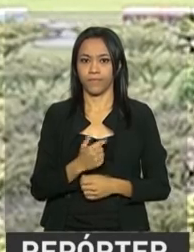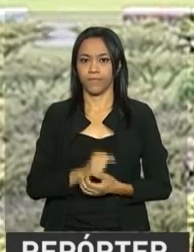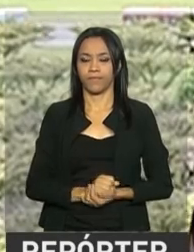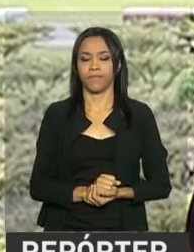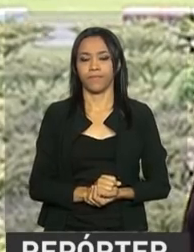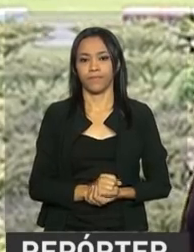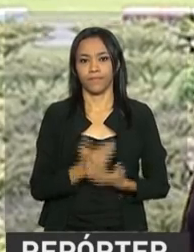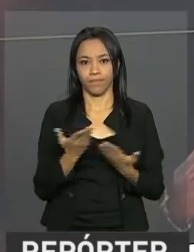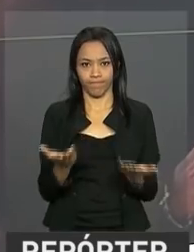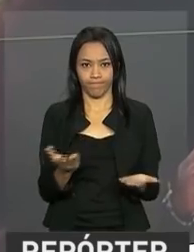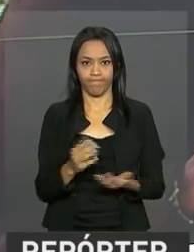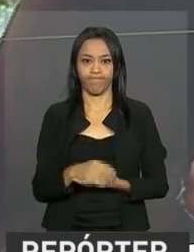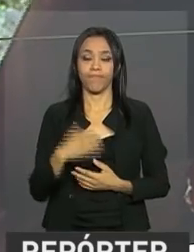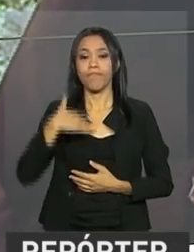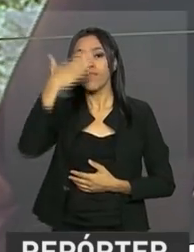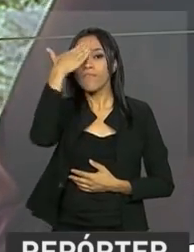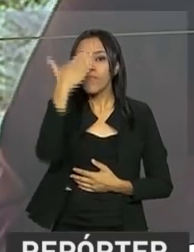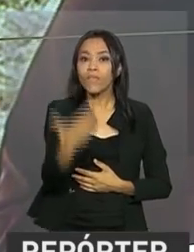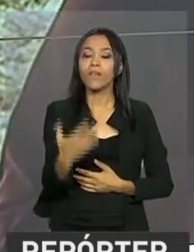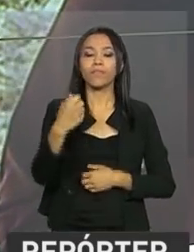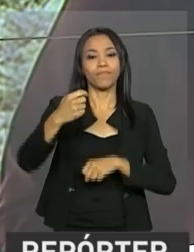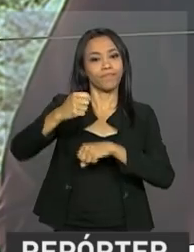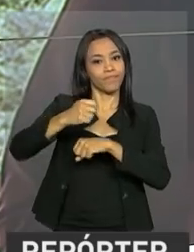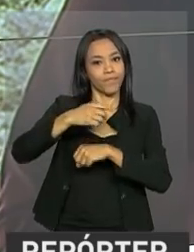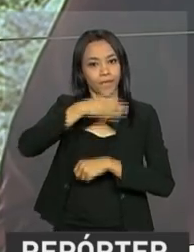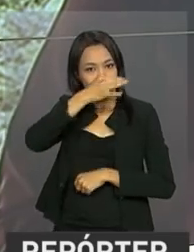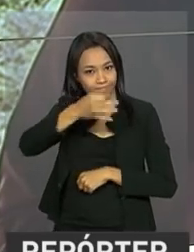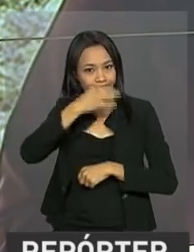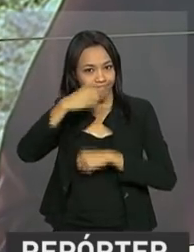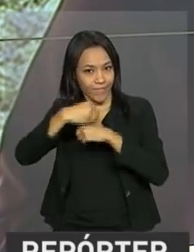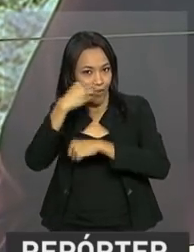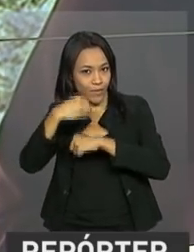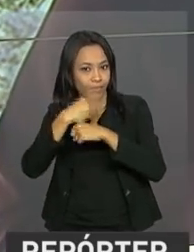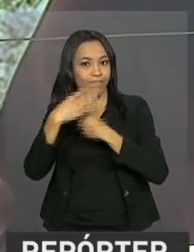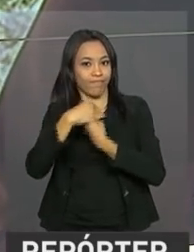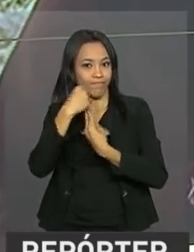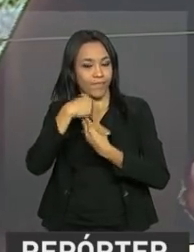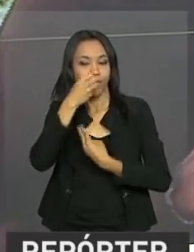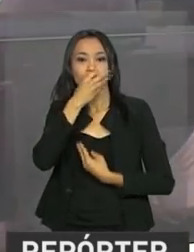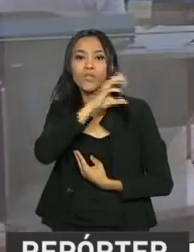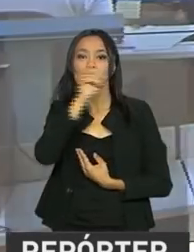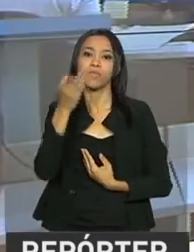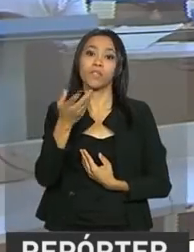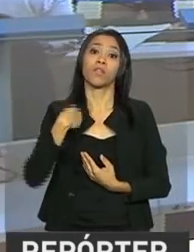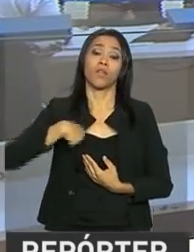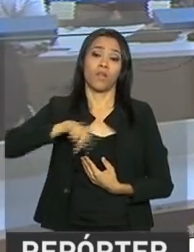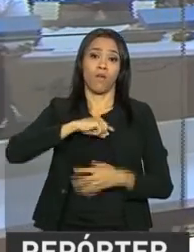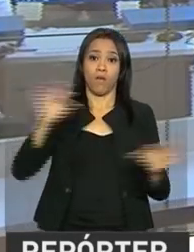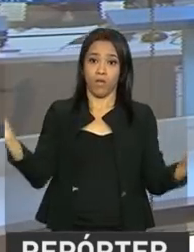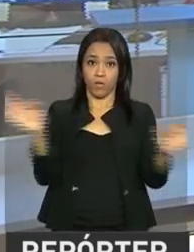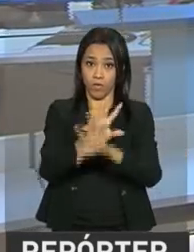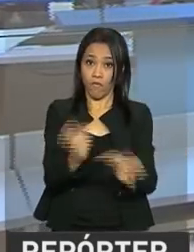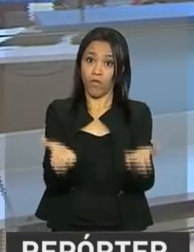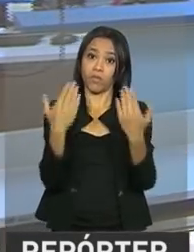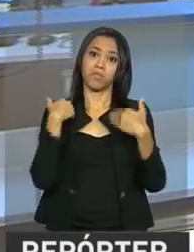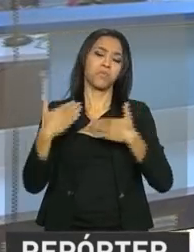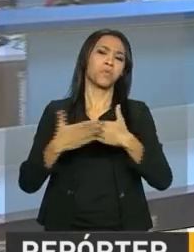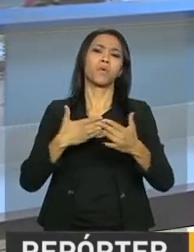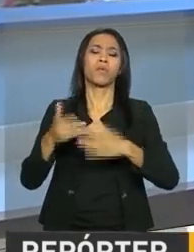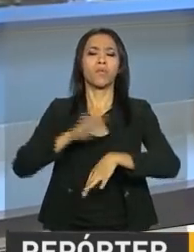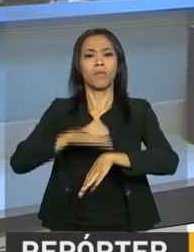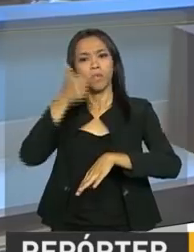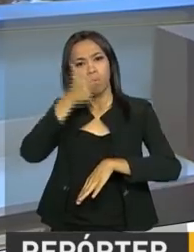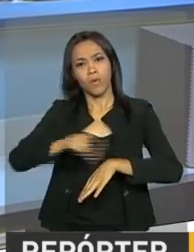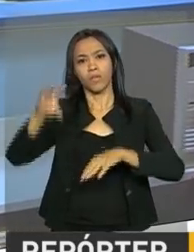0800-701-9656. Renata. Obrigada pelas dicas, Mara Kenup. Bom dia para você. Nós ficamos por aqui, então. Voltamos a qualquer momento com